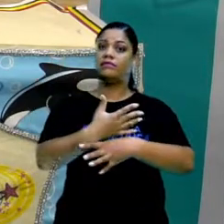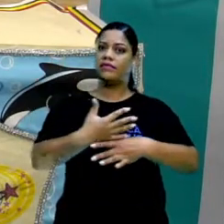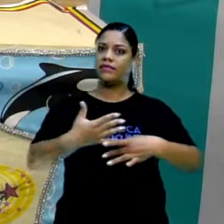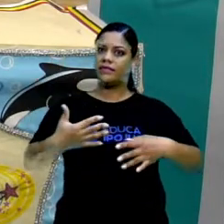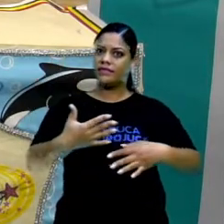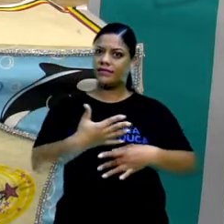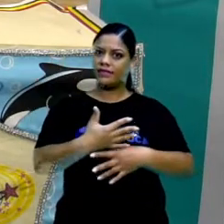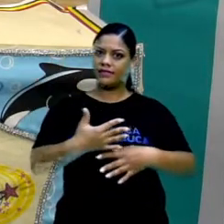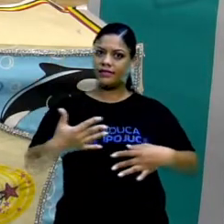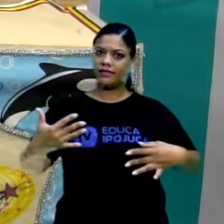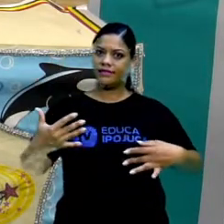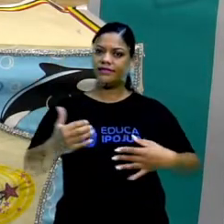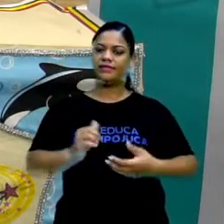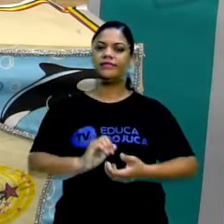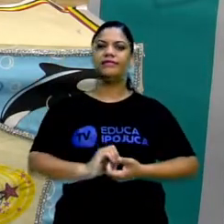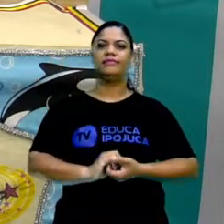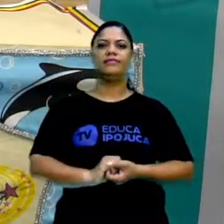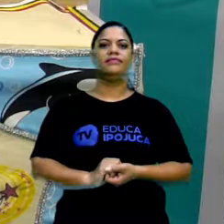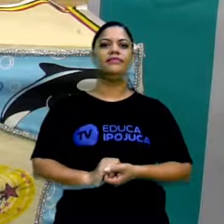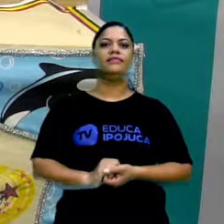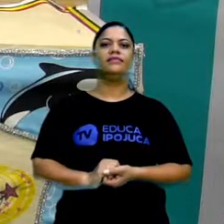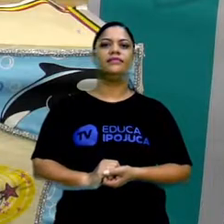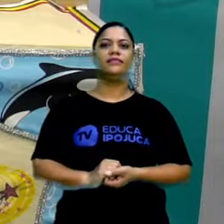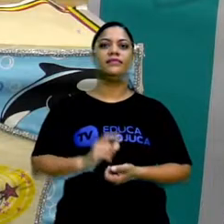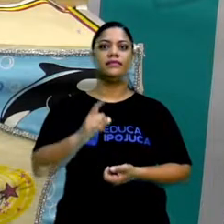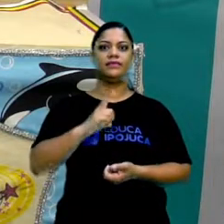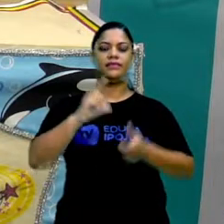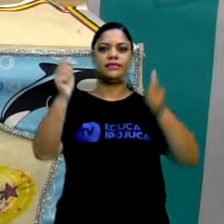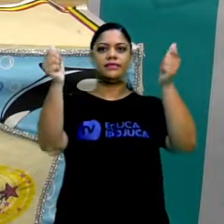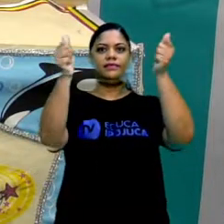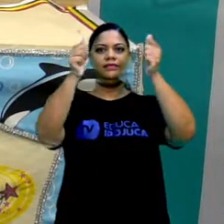cidade que existia